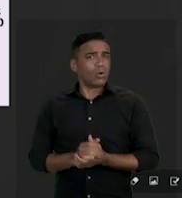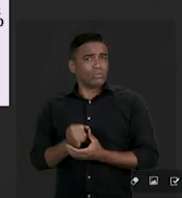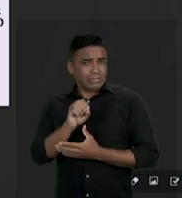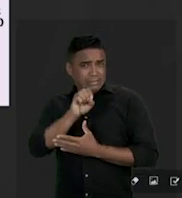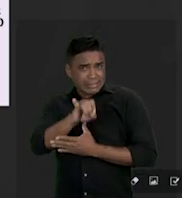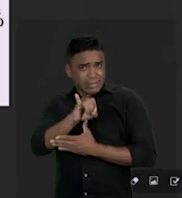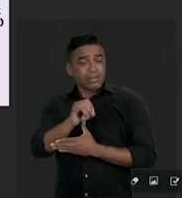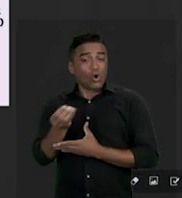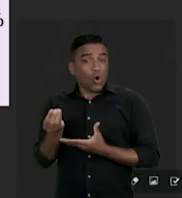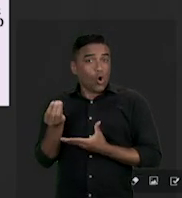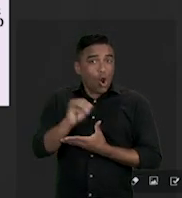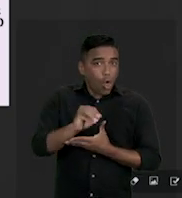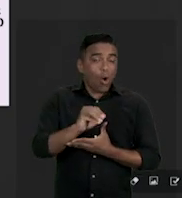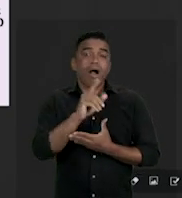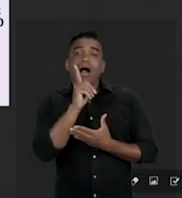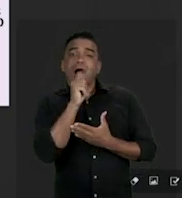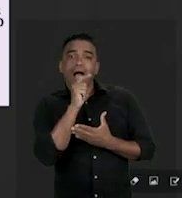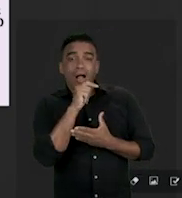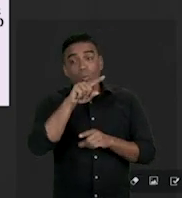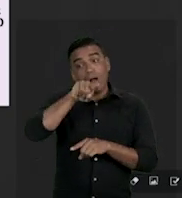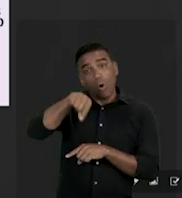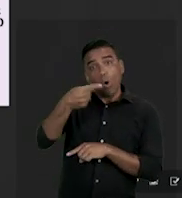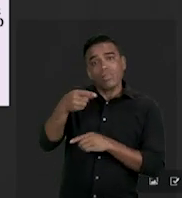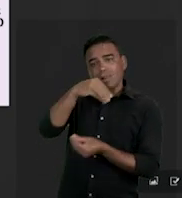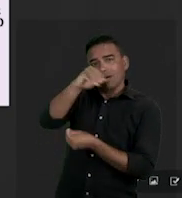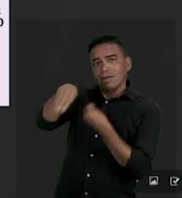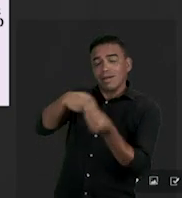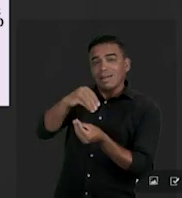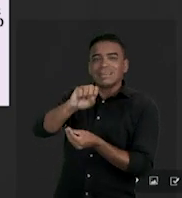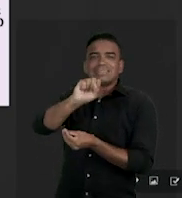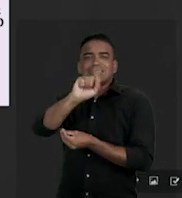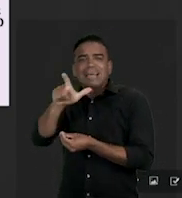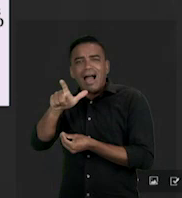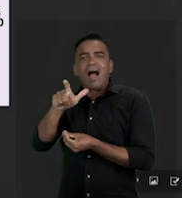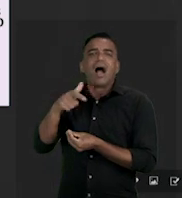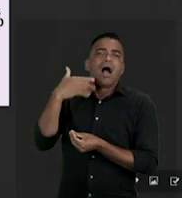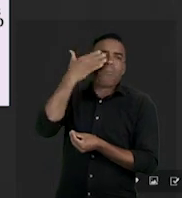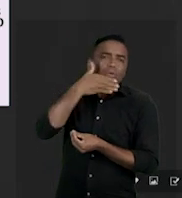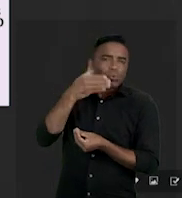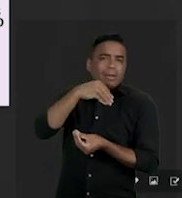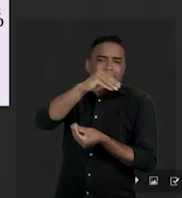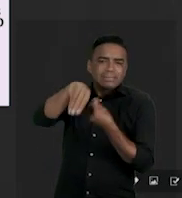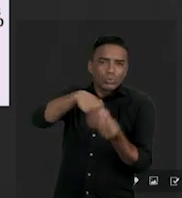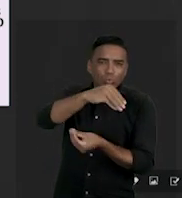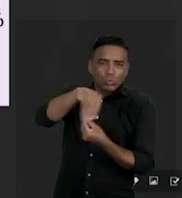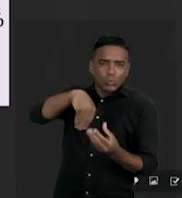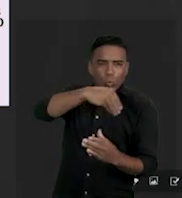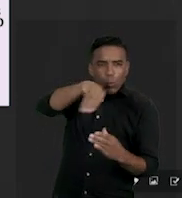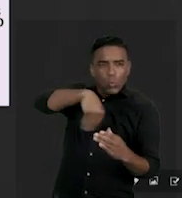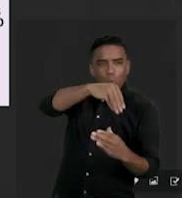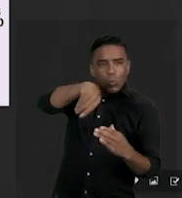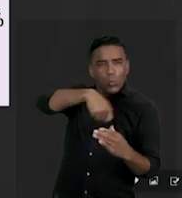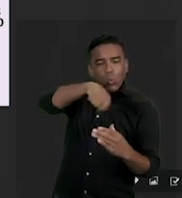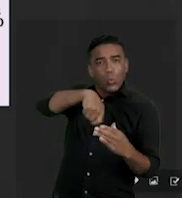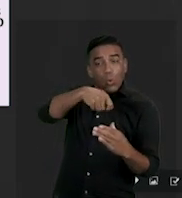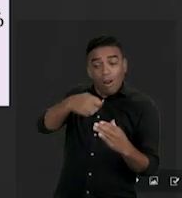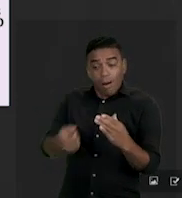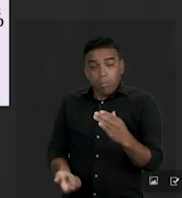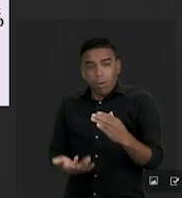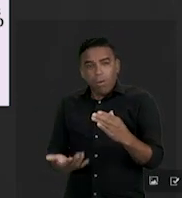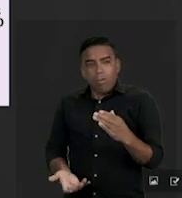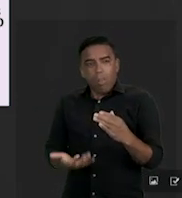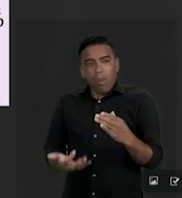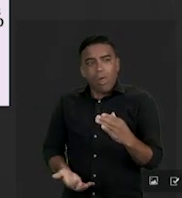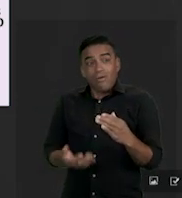coloco água mais um soluto não volátil, exemplo, o sal, o açúcar, e começo a promover esse aquecimento, então olha